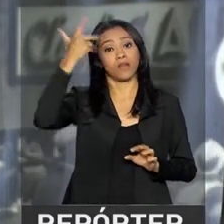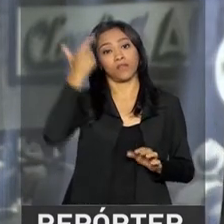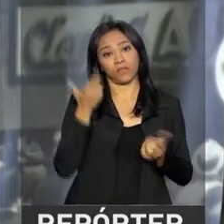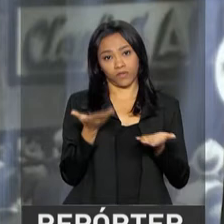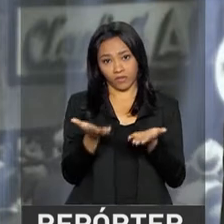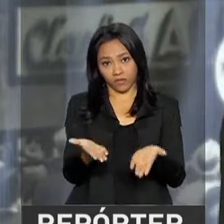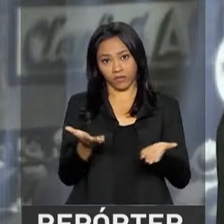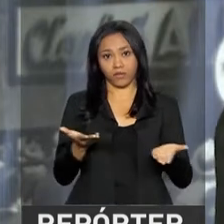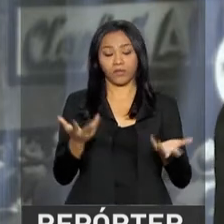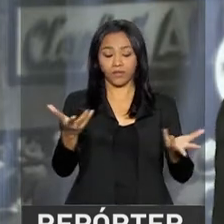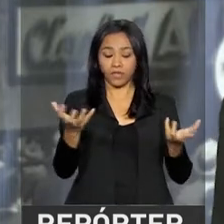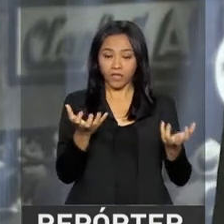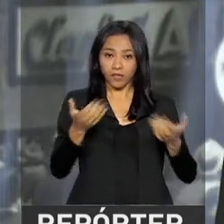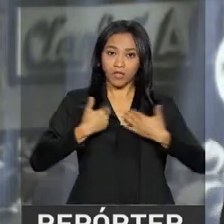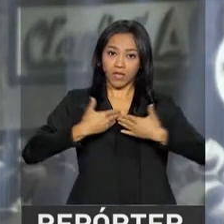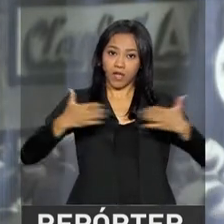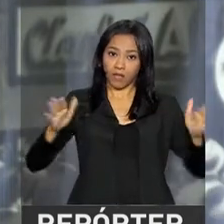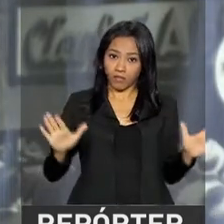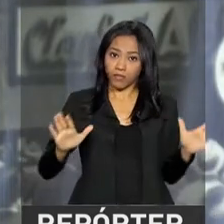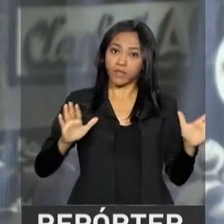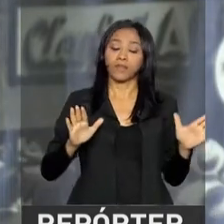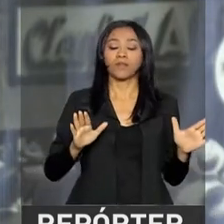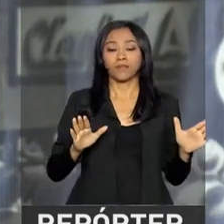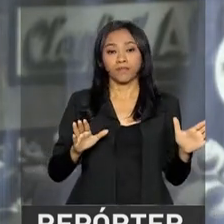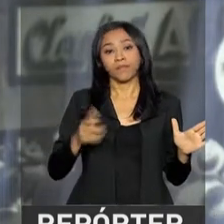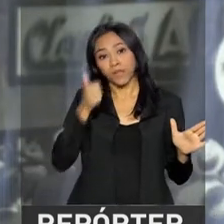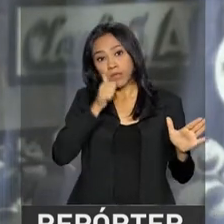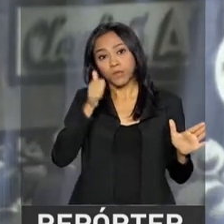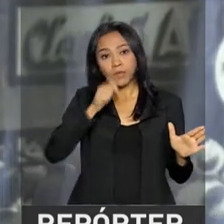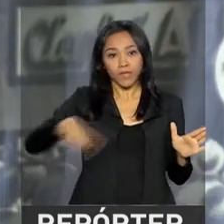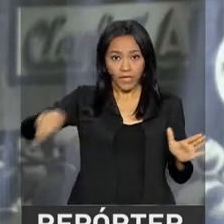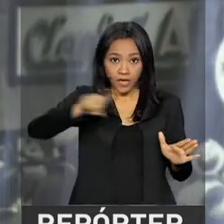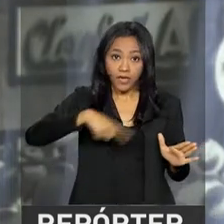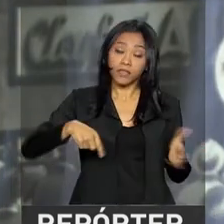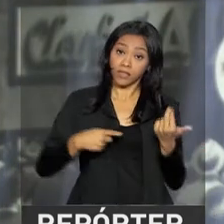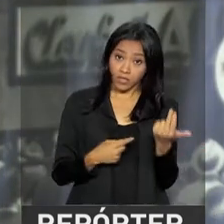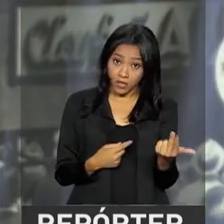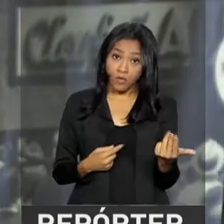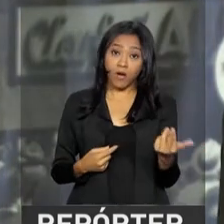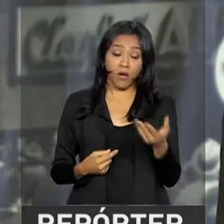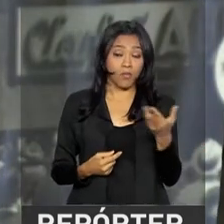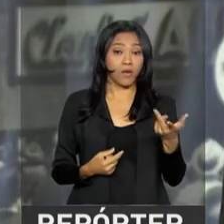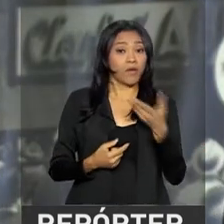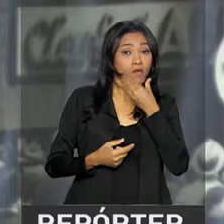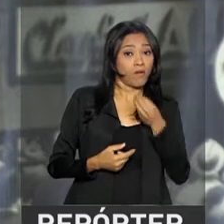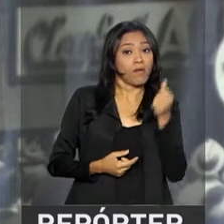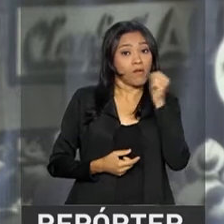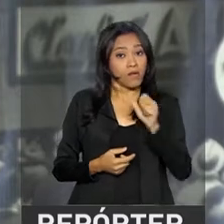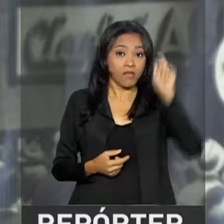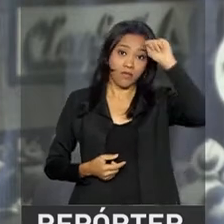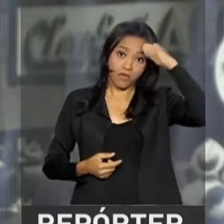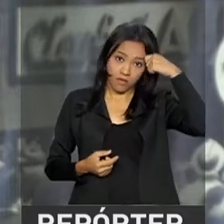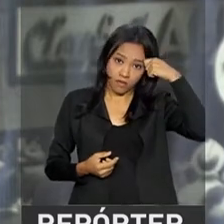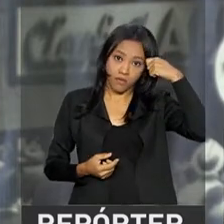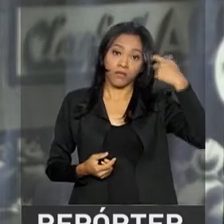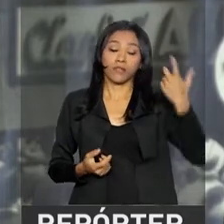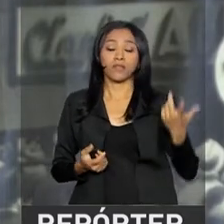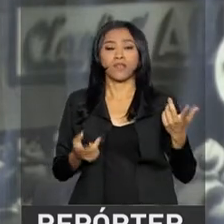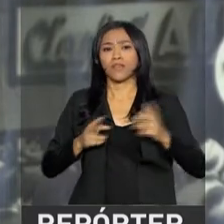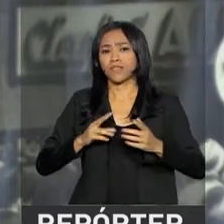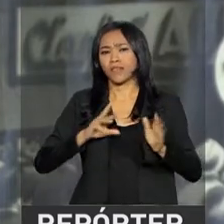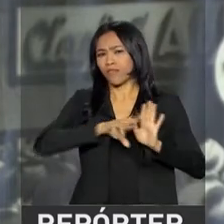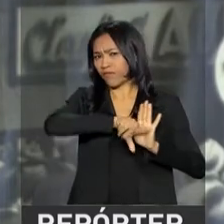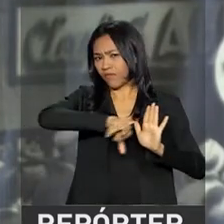seja teremos um espaço é pra mulheres assim como espaço para amigos negros ou seja vai ser um bom jogo